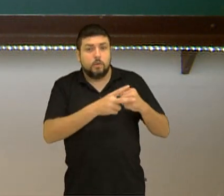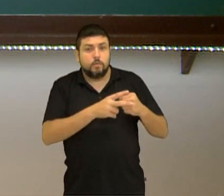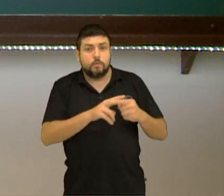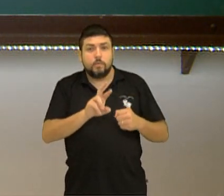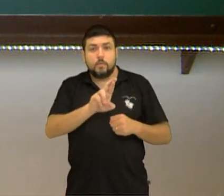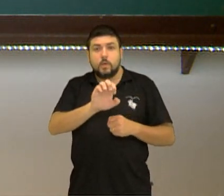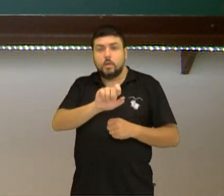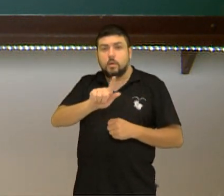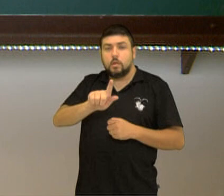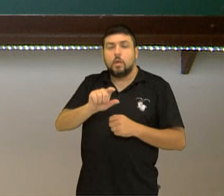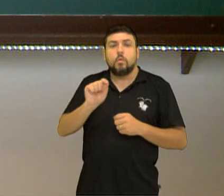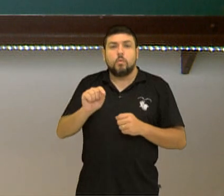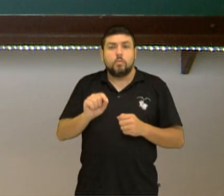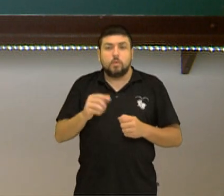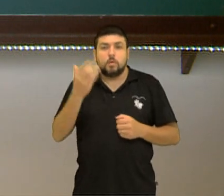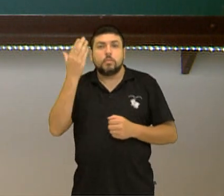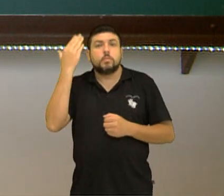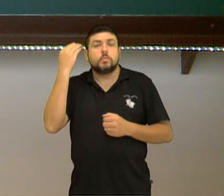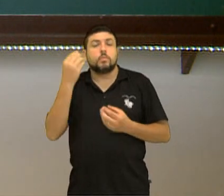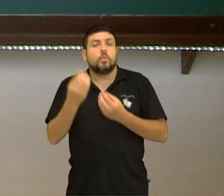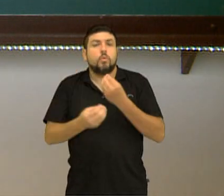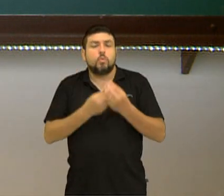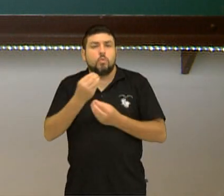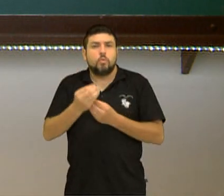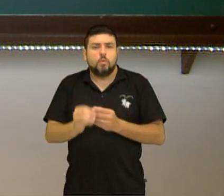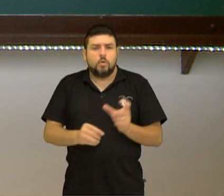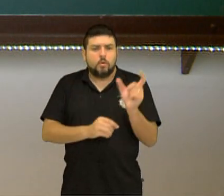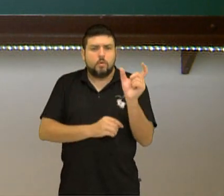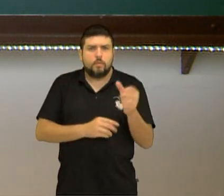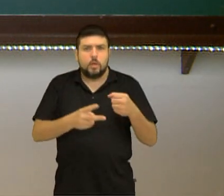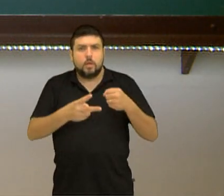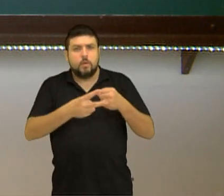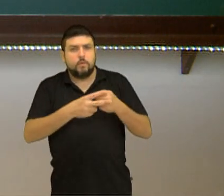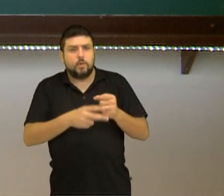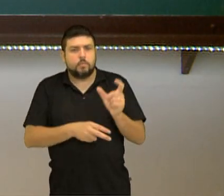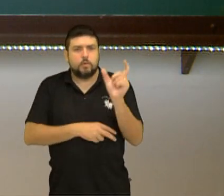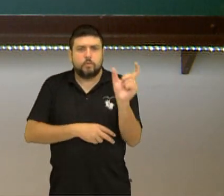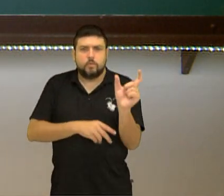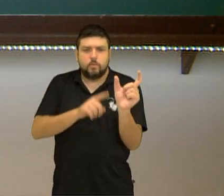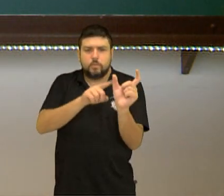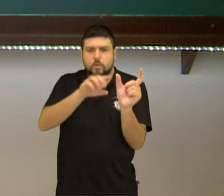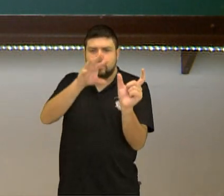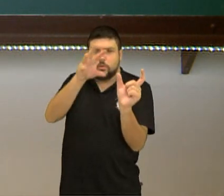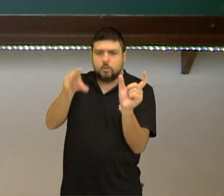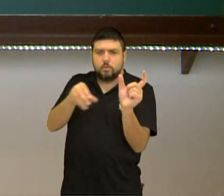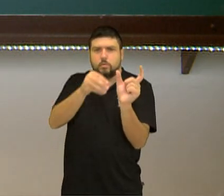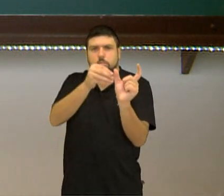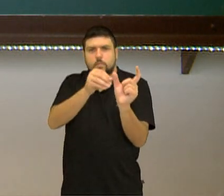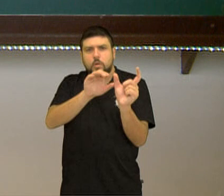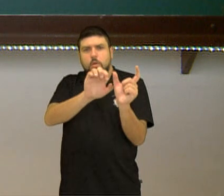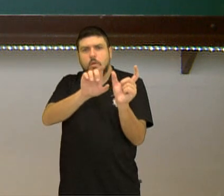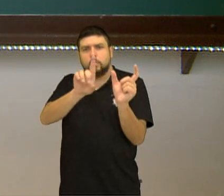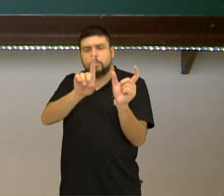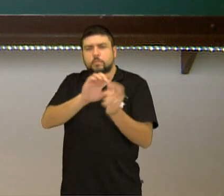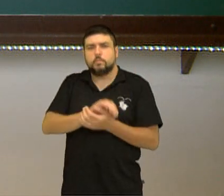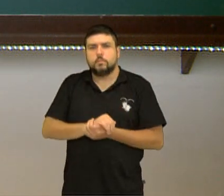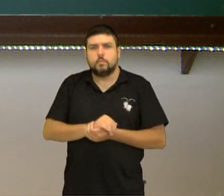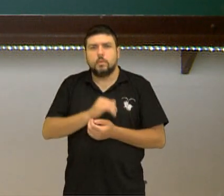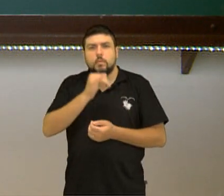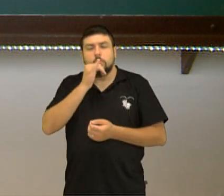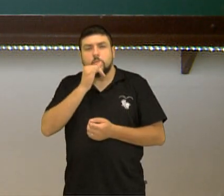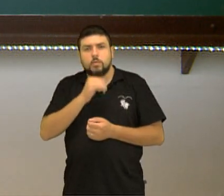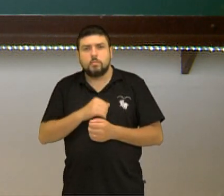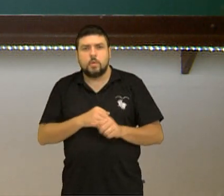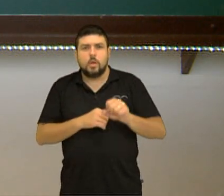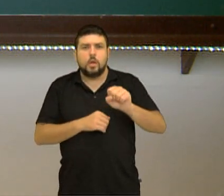do particípio passado vai ser a mesma do simple past. Basta colocar ed. Por exemplo, o verbo